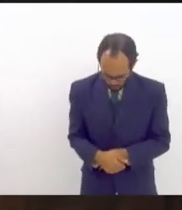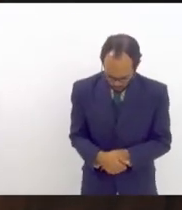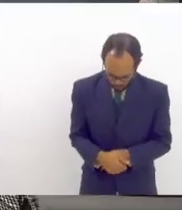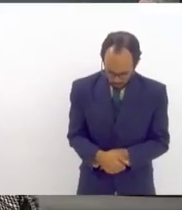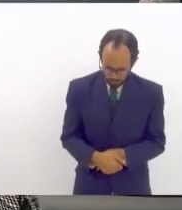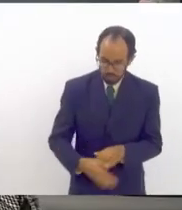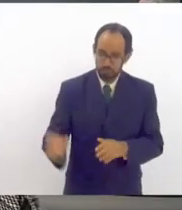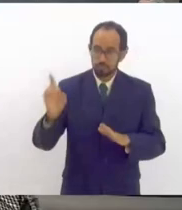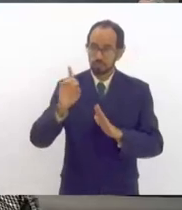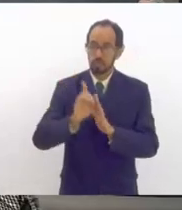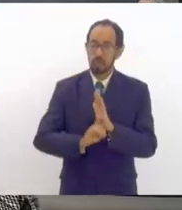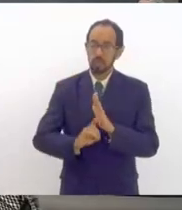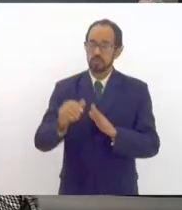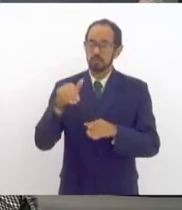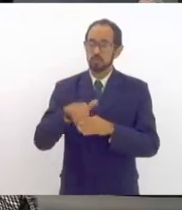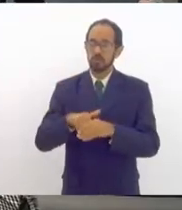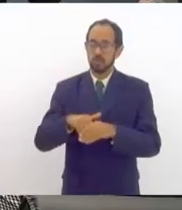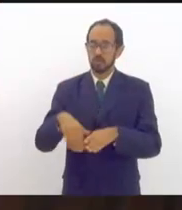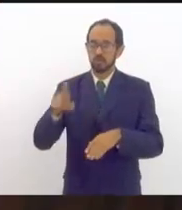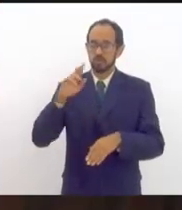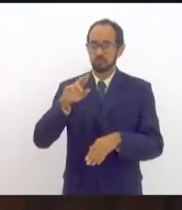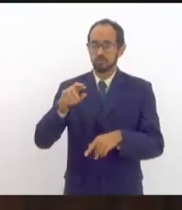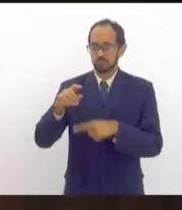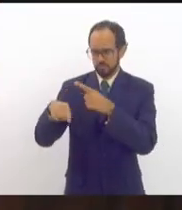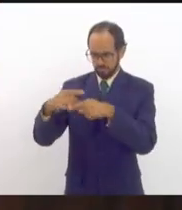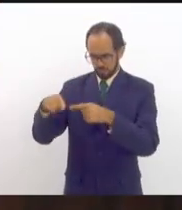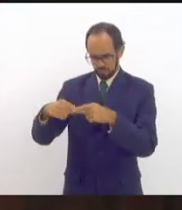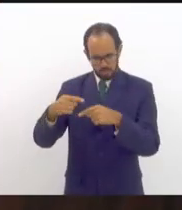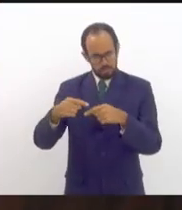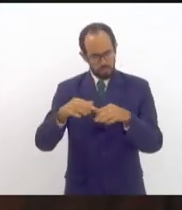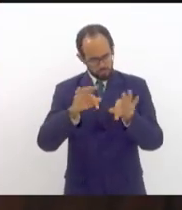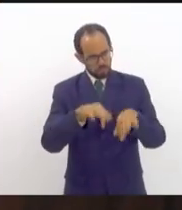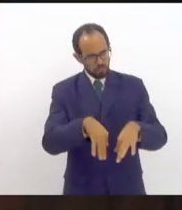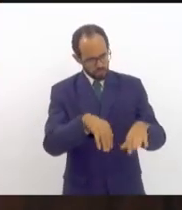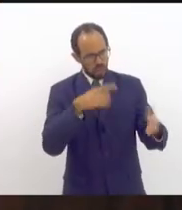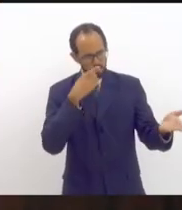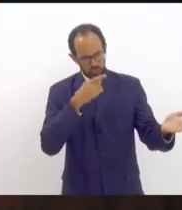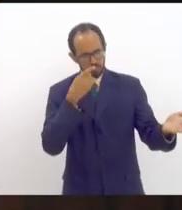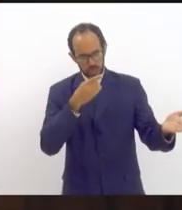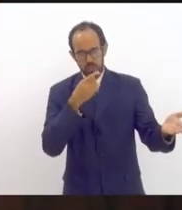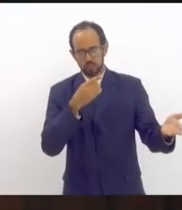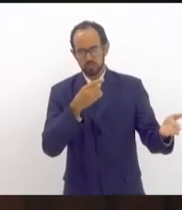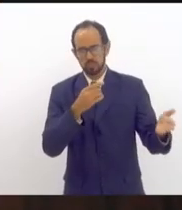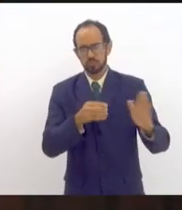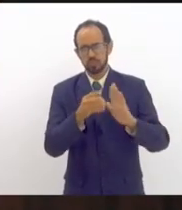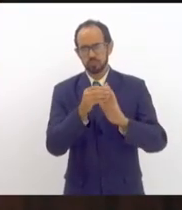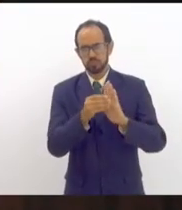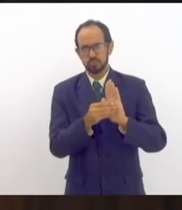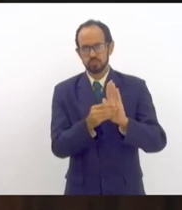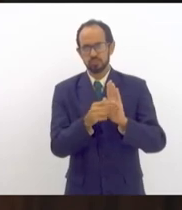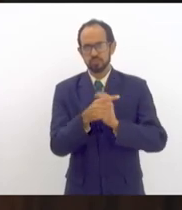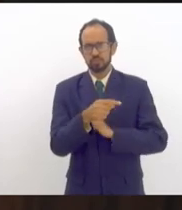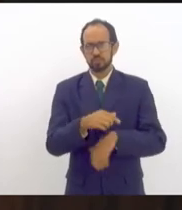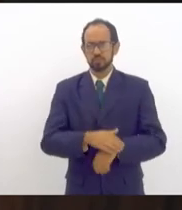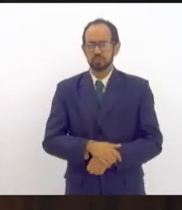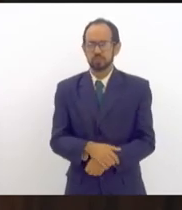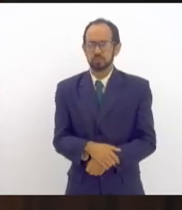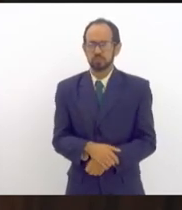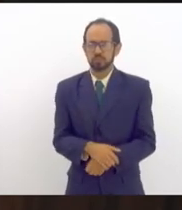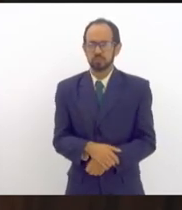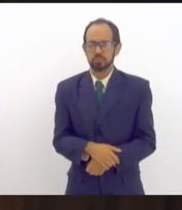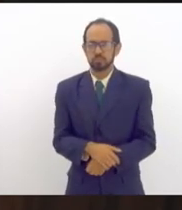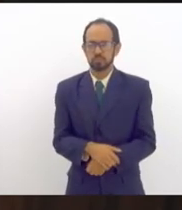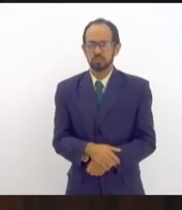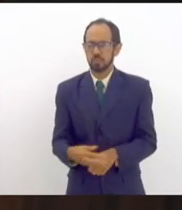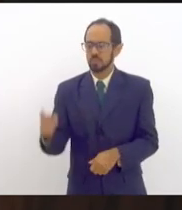declaração de voto ao final pode ser Deputado vou deixar aqui já registrado em votação